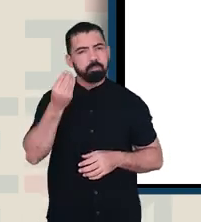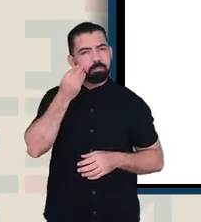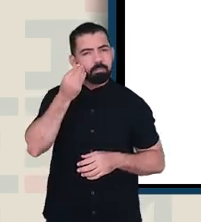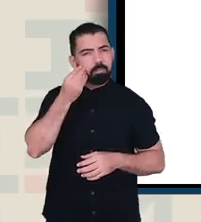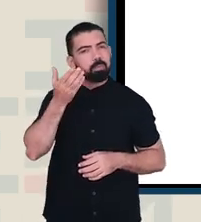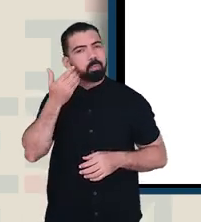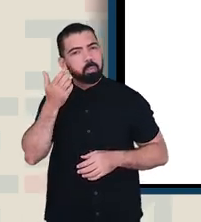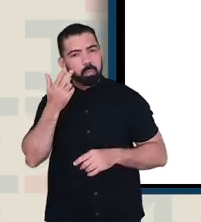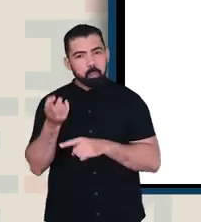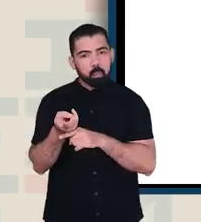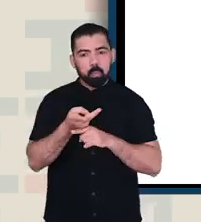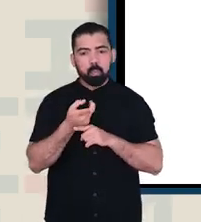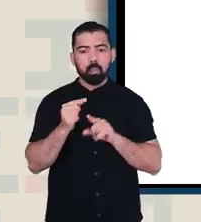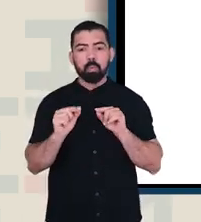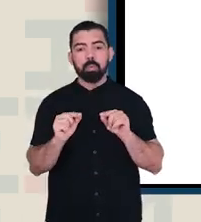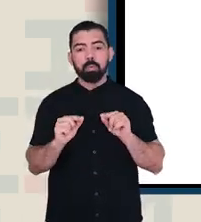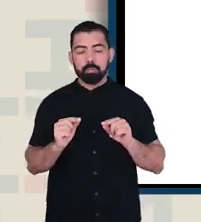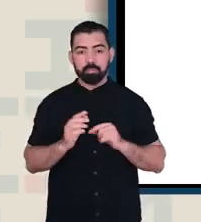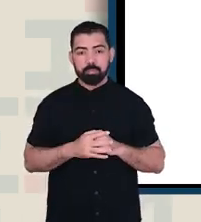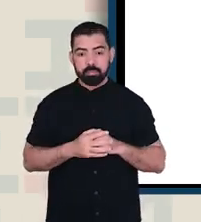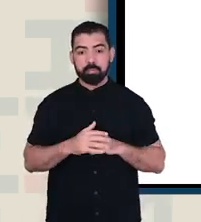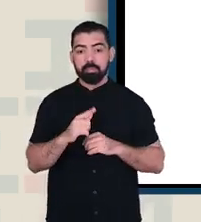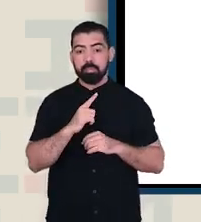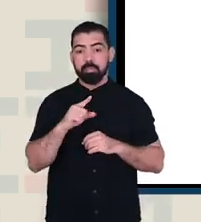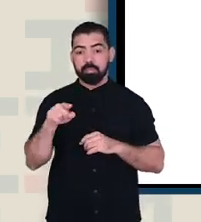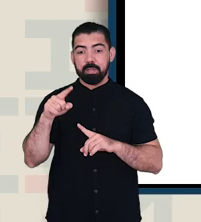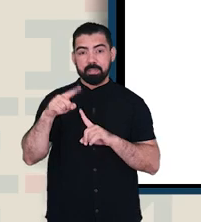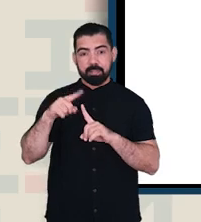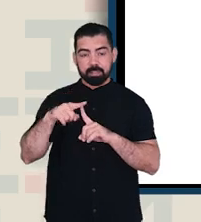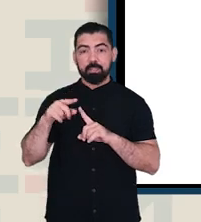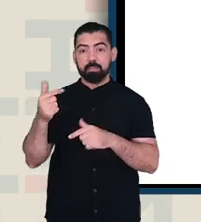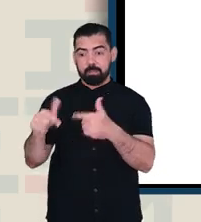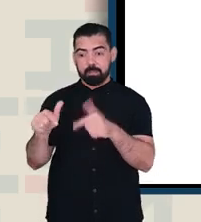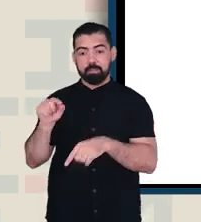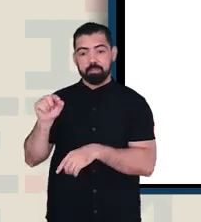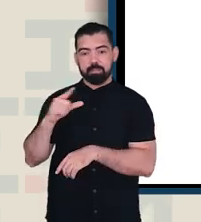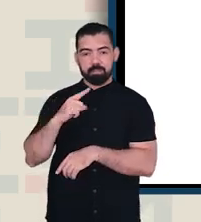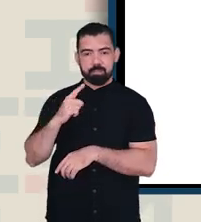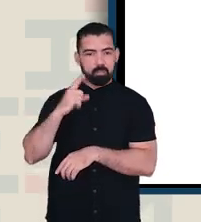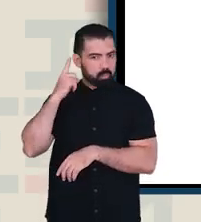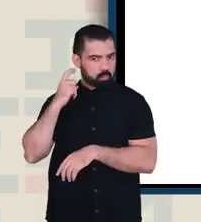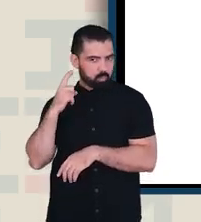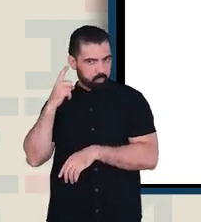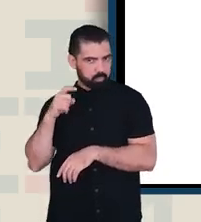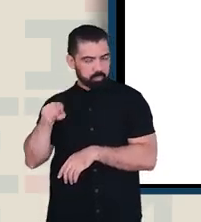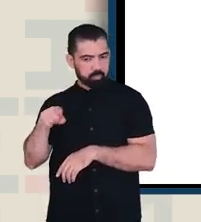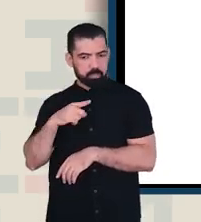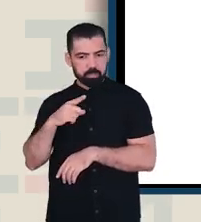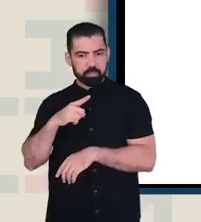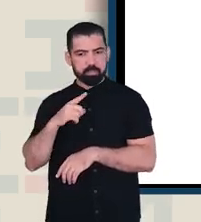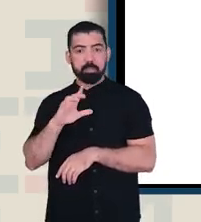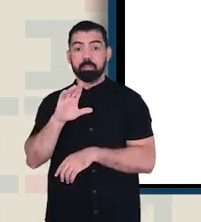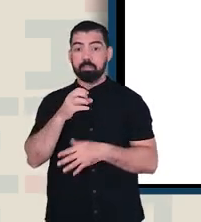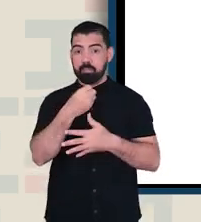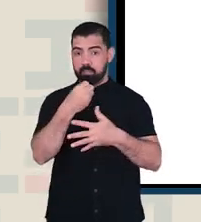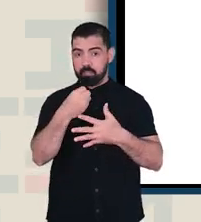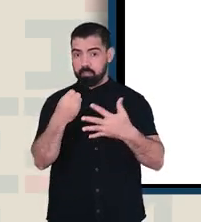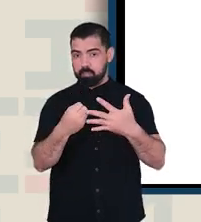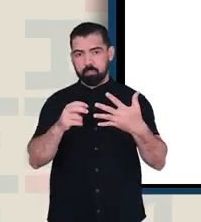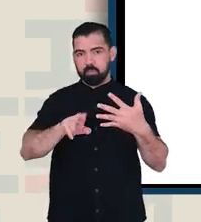procuramos, quando temos este tipo de trabalho com sons que não notas